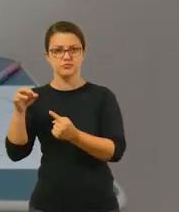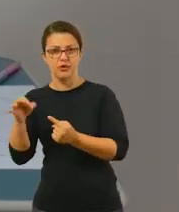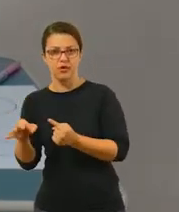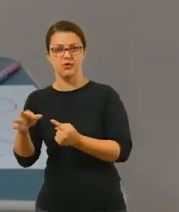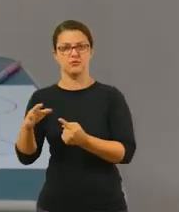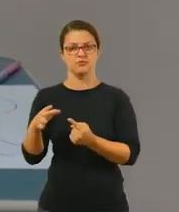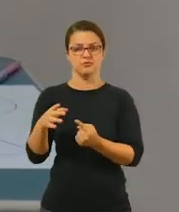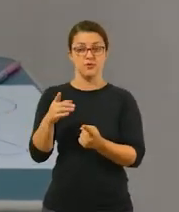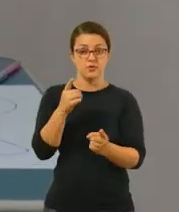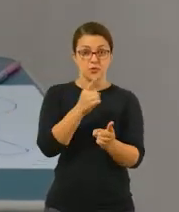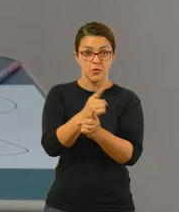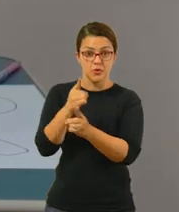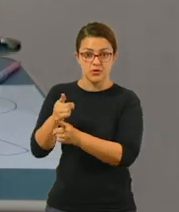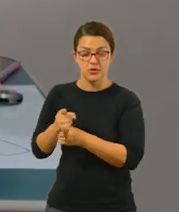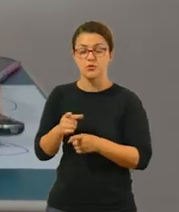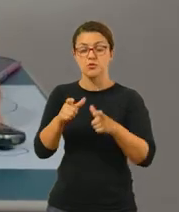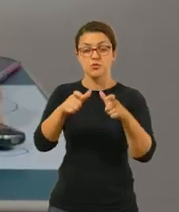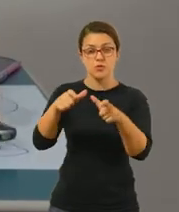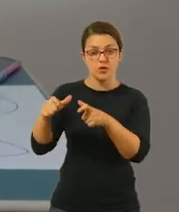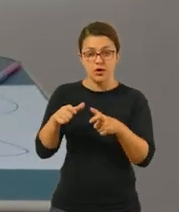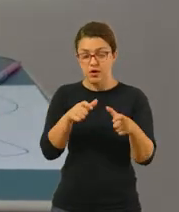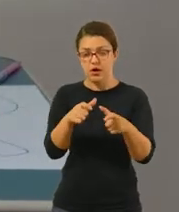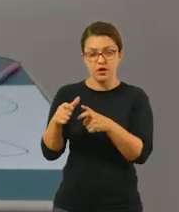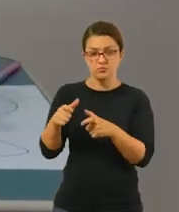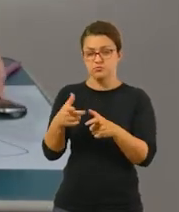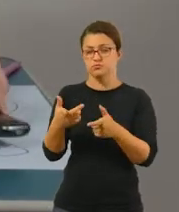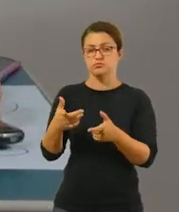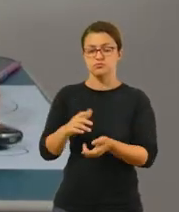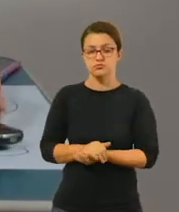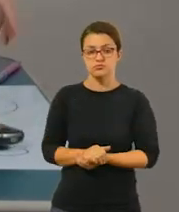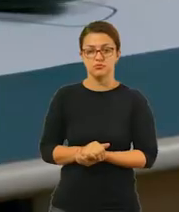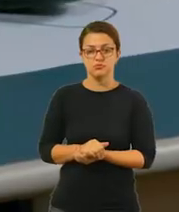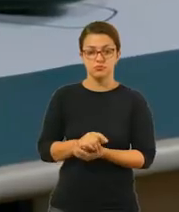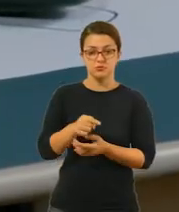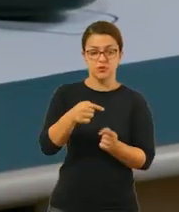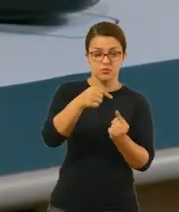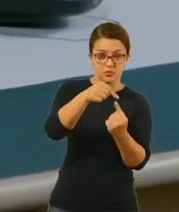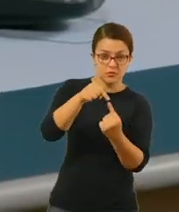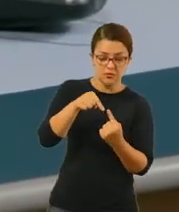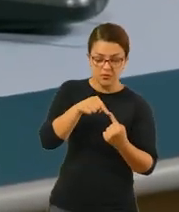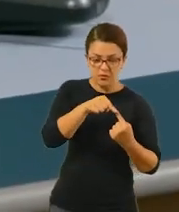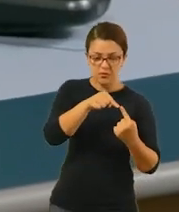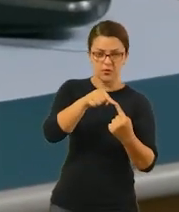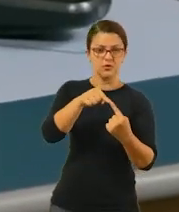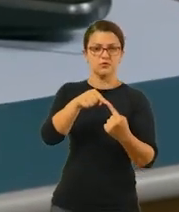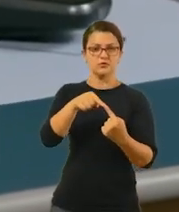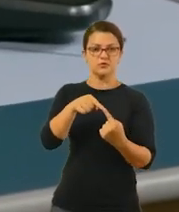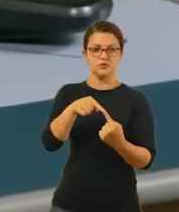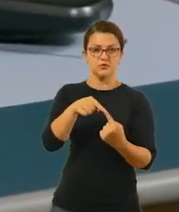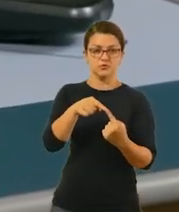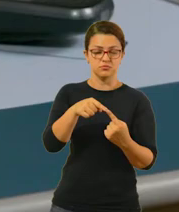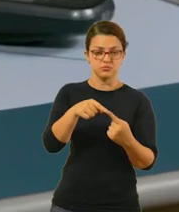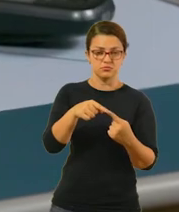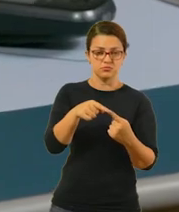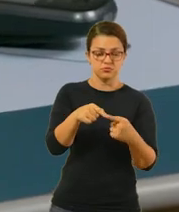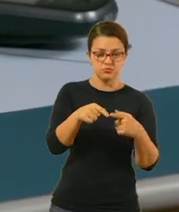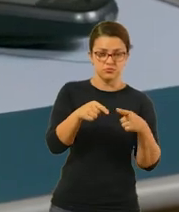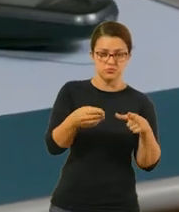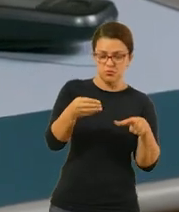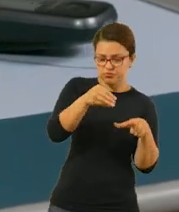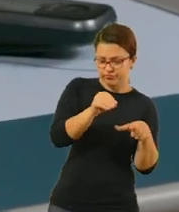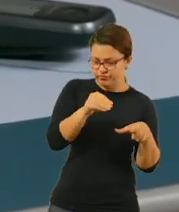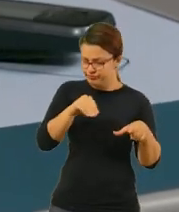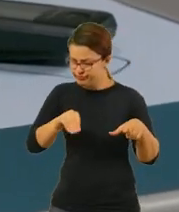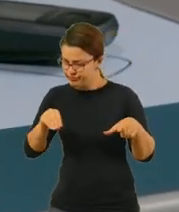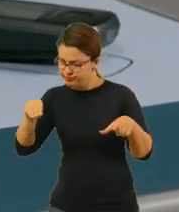acertando. Né? Ela vai encontrando os lugares, ela vai medir para acertar e vai encaixar todos os objetos,